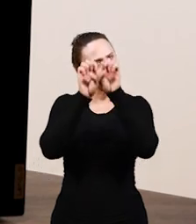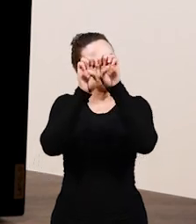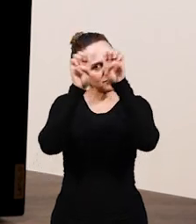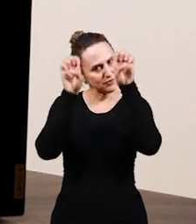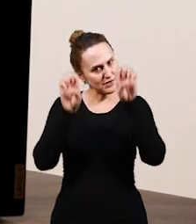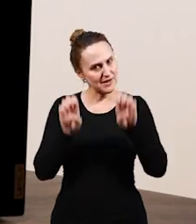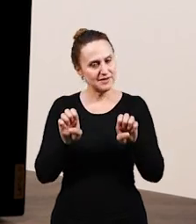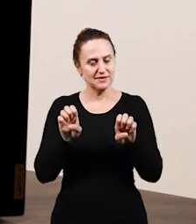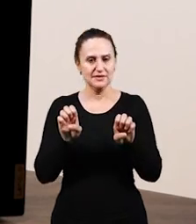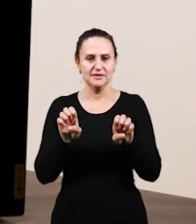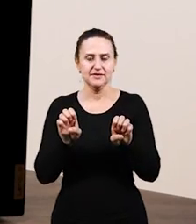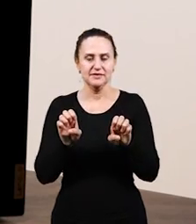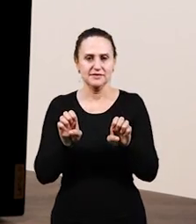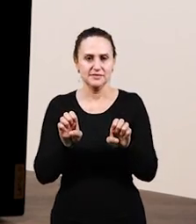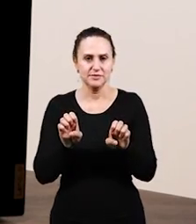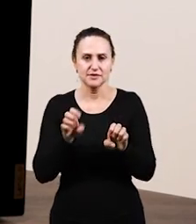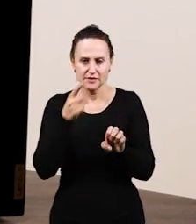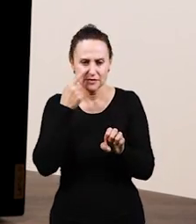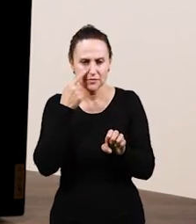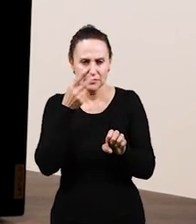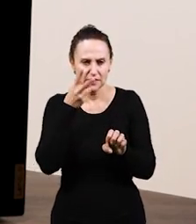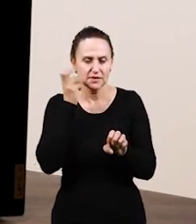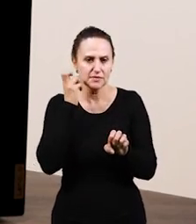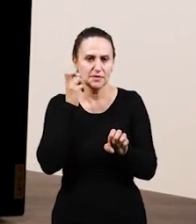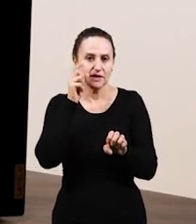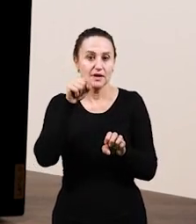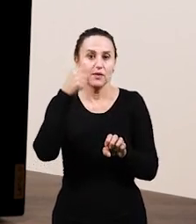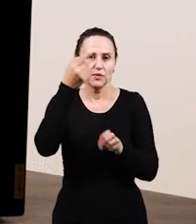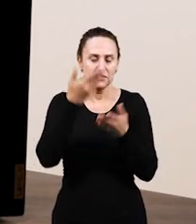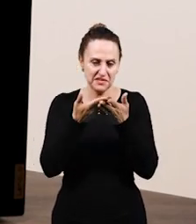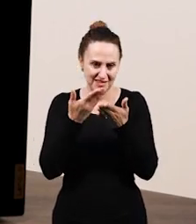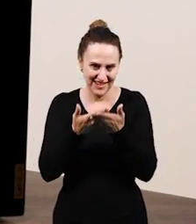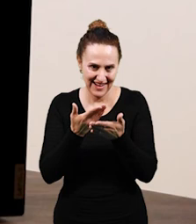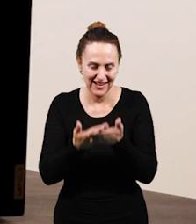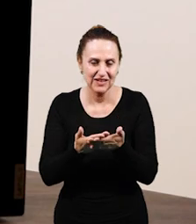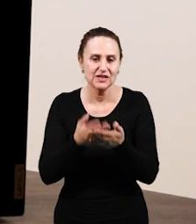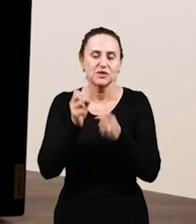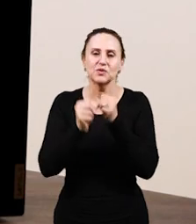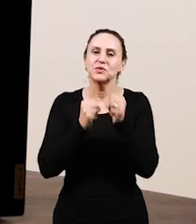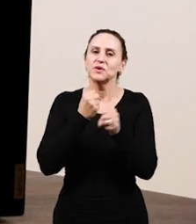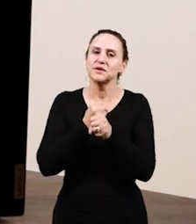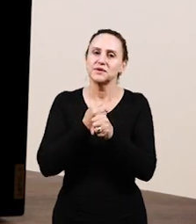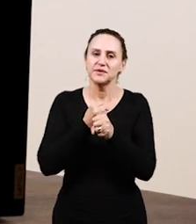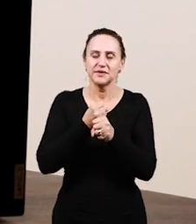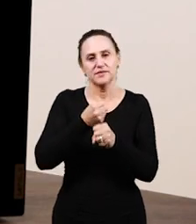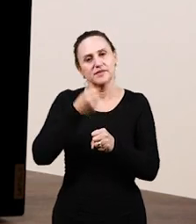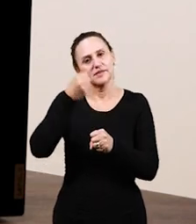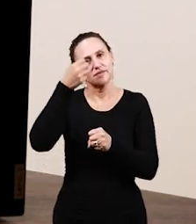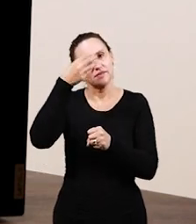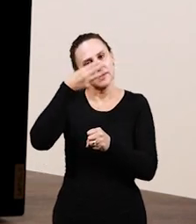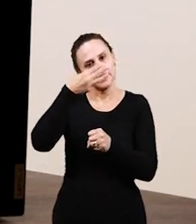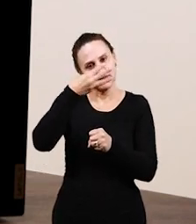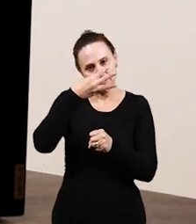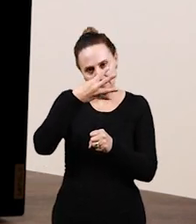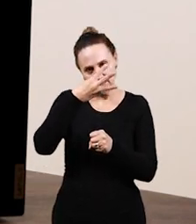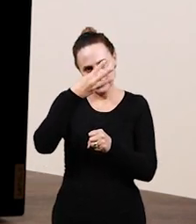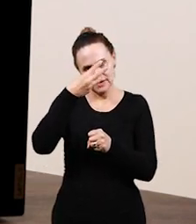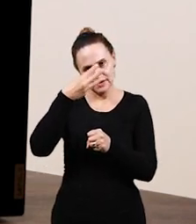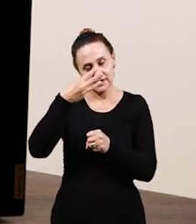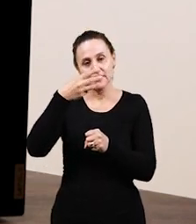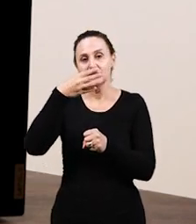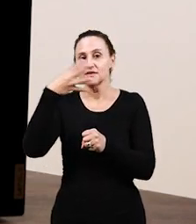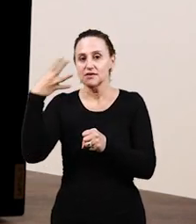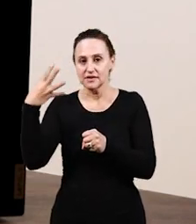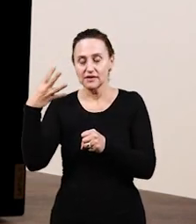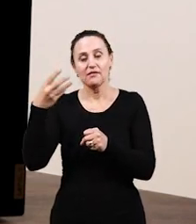vocês vão ver na próxima aula mas então entre 43 e 44 Mattoso Câmara entre em contato então com as